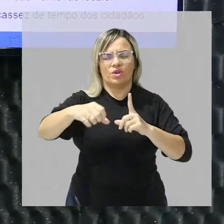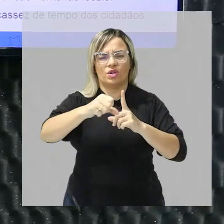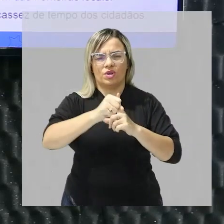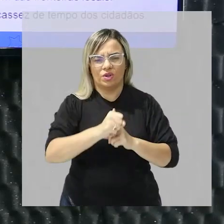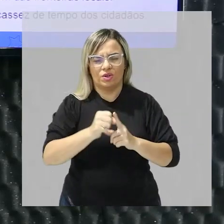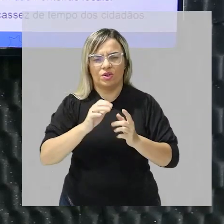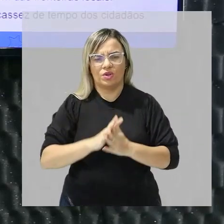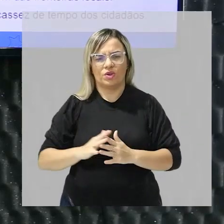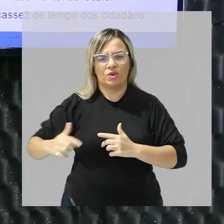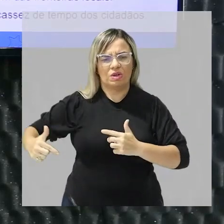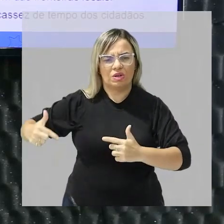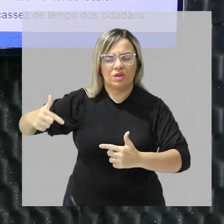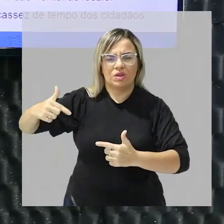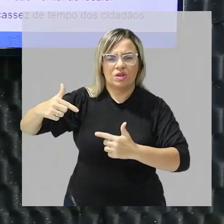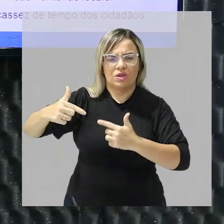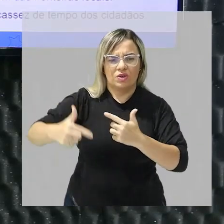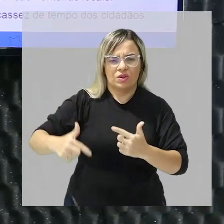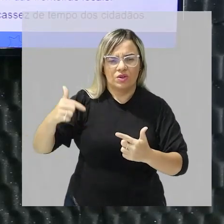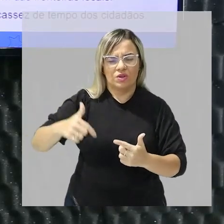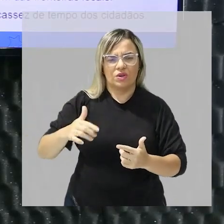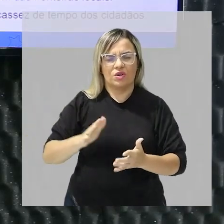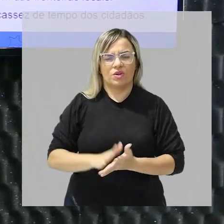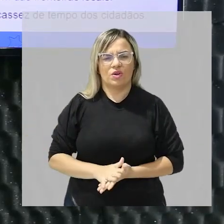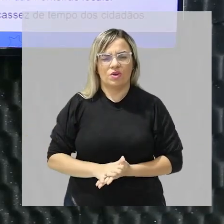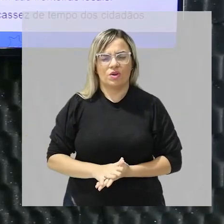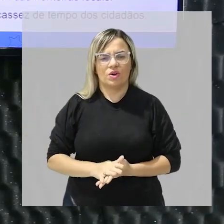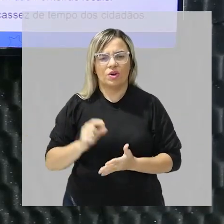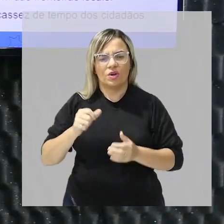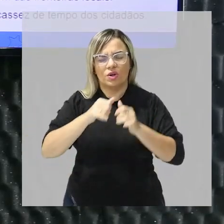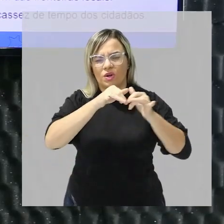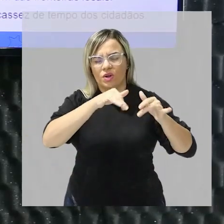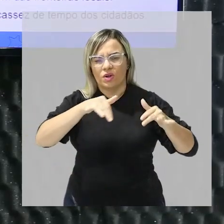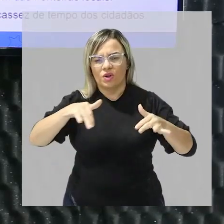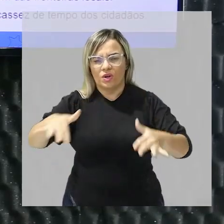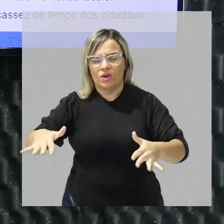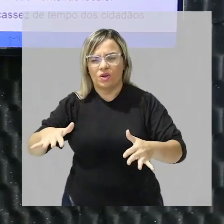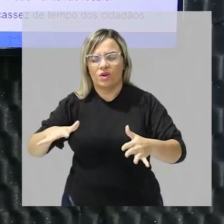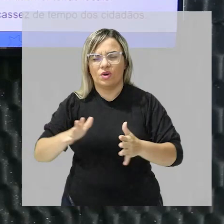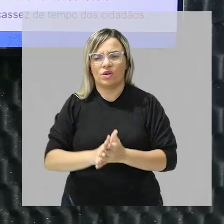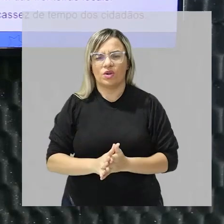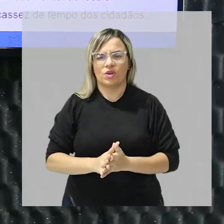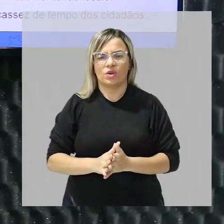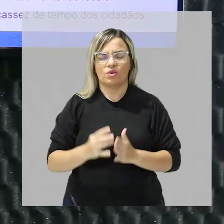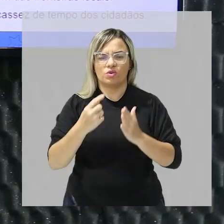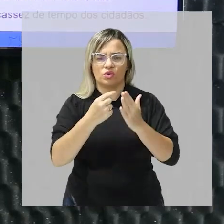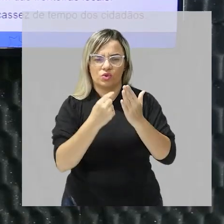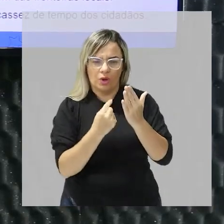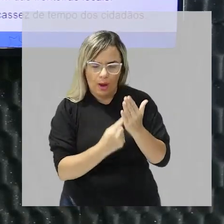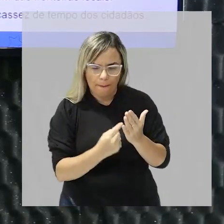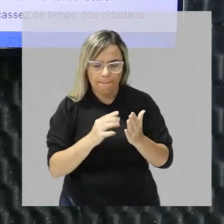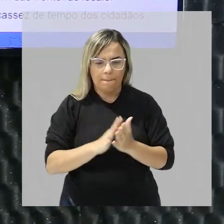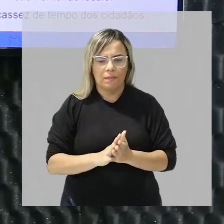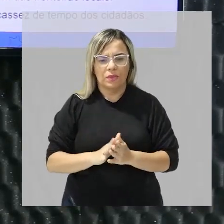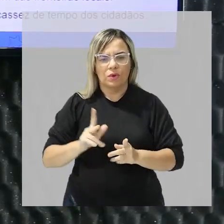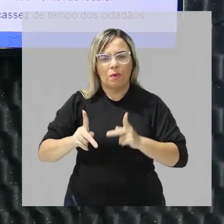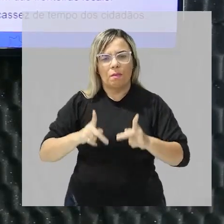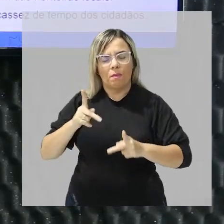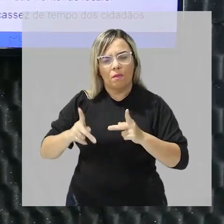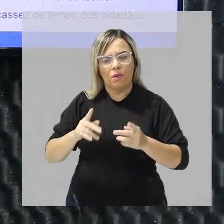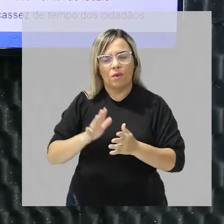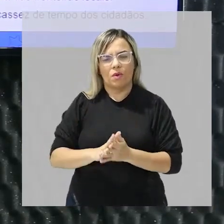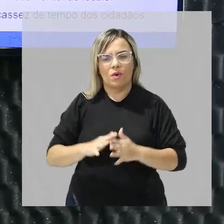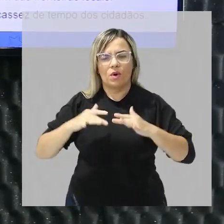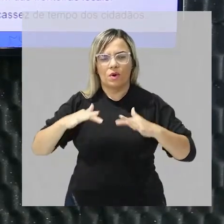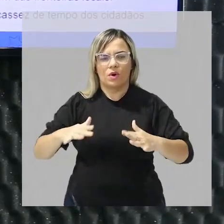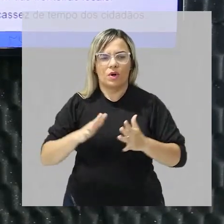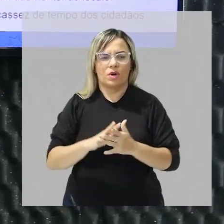de engajamento e de difusão das pautas a partir da internet. Então a letra A está tentando te enrolar. Ela está